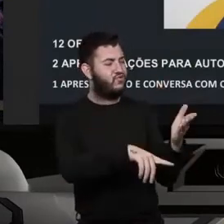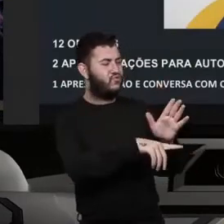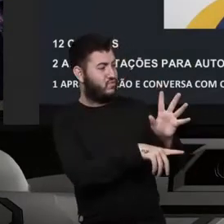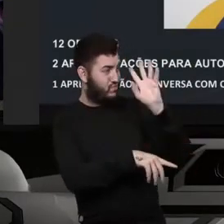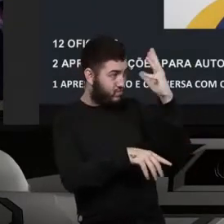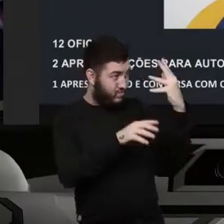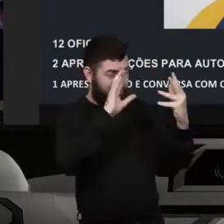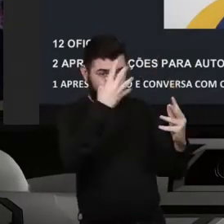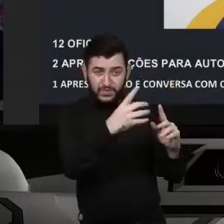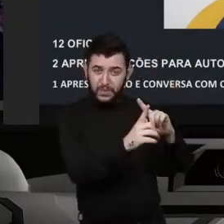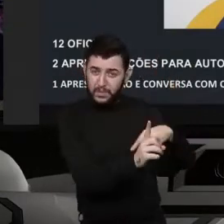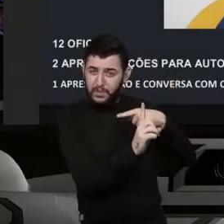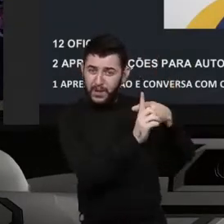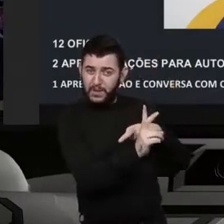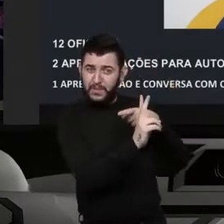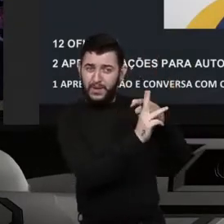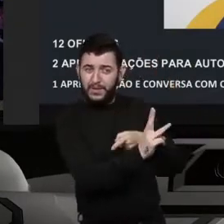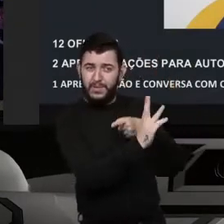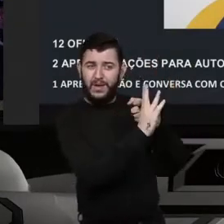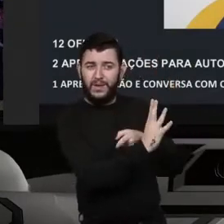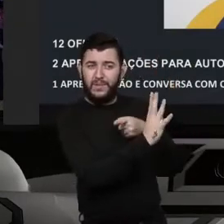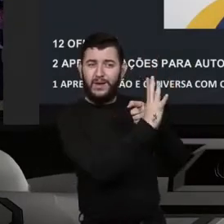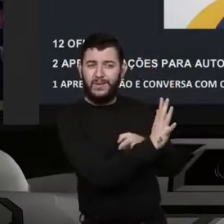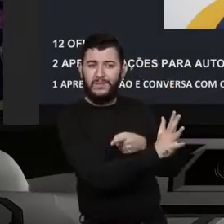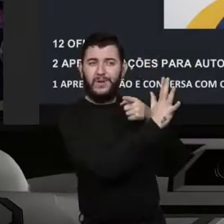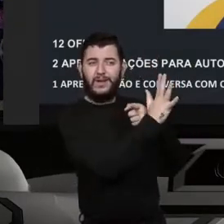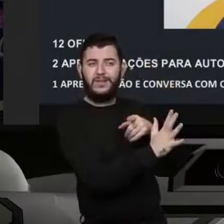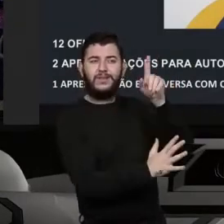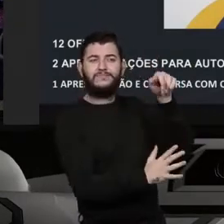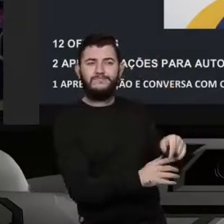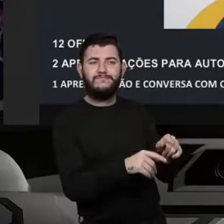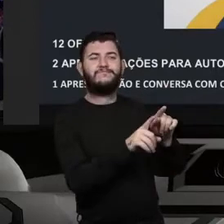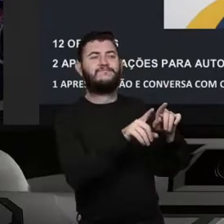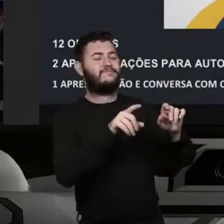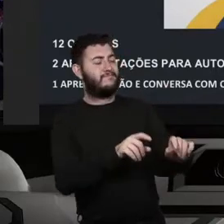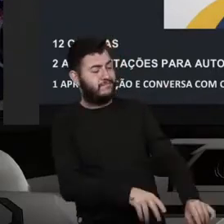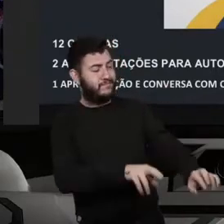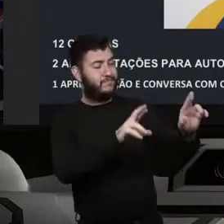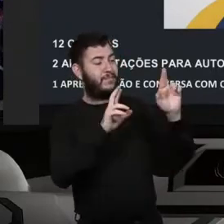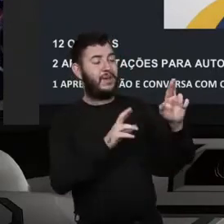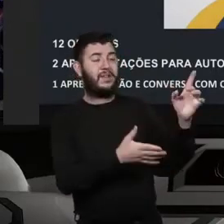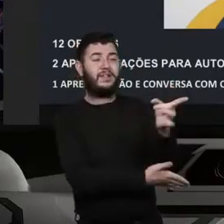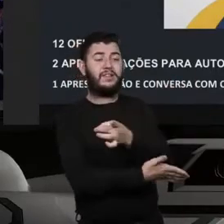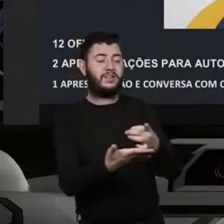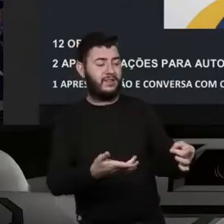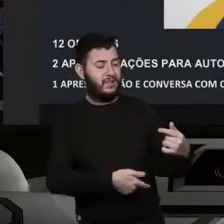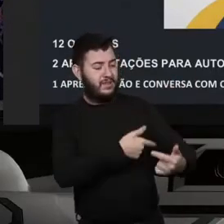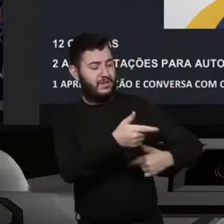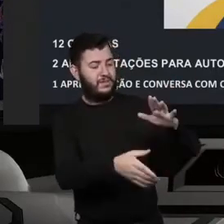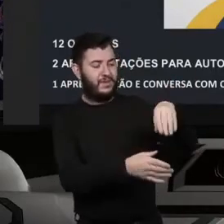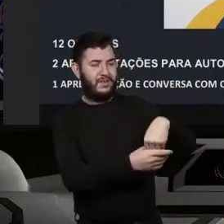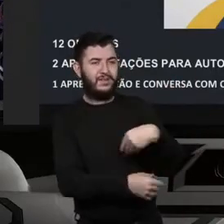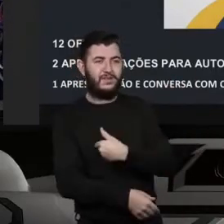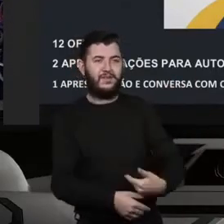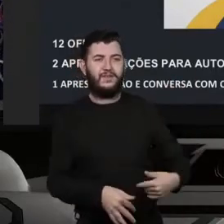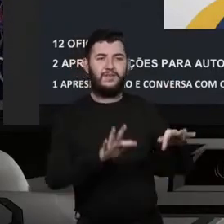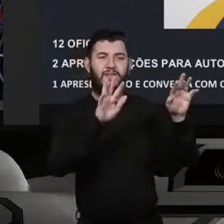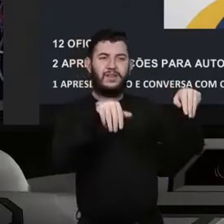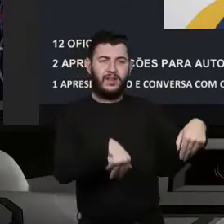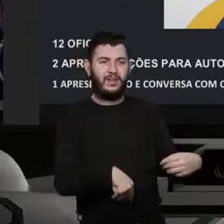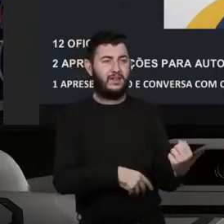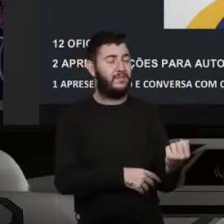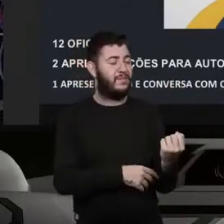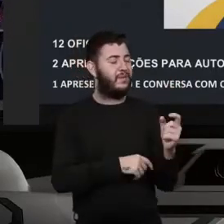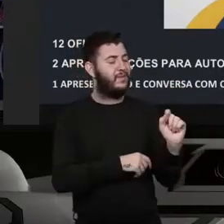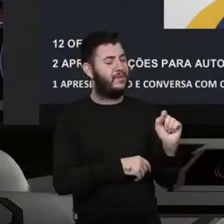além das expectativas, esse trabalho de design para centro de governo. A gente finalizou nesses 3 meses duas oficinas,